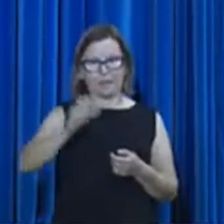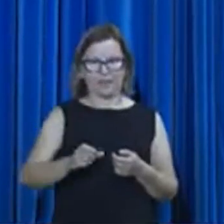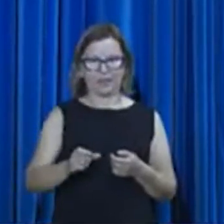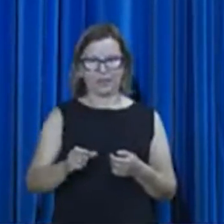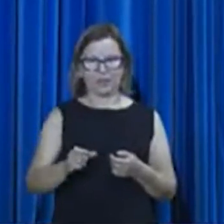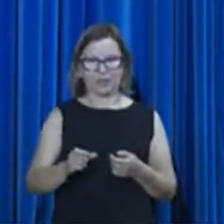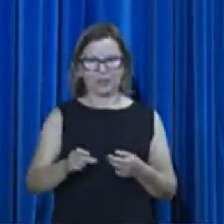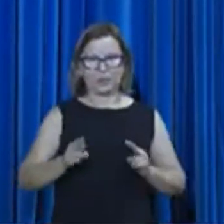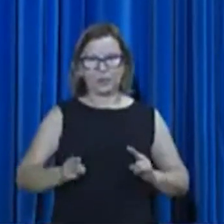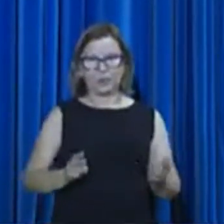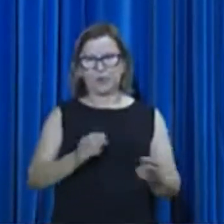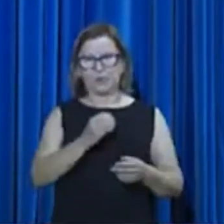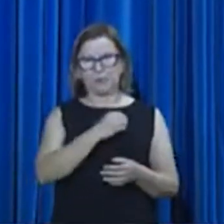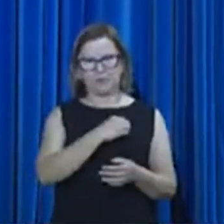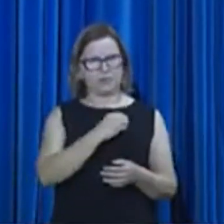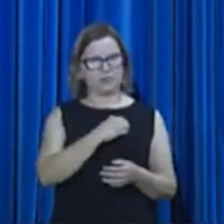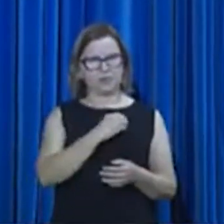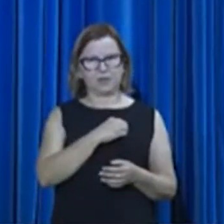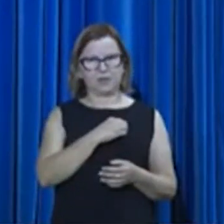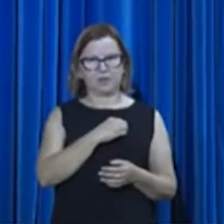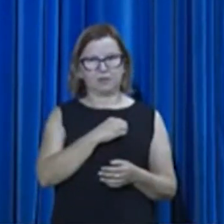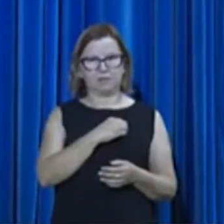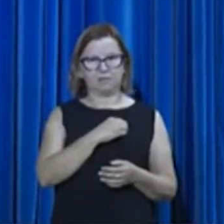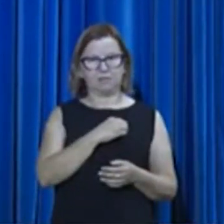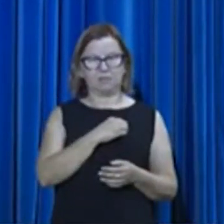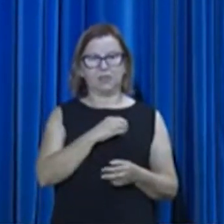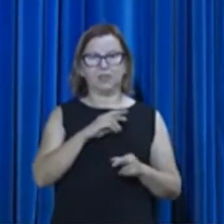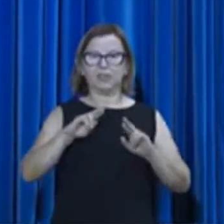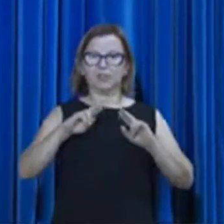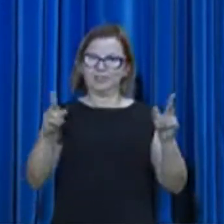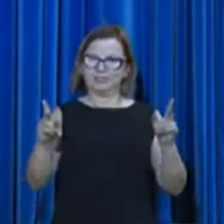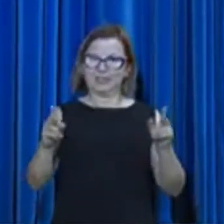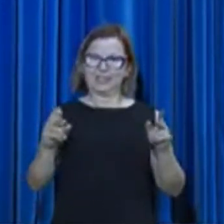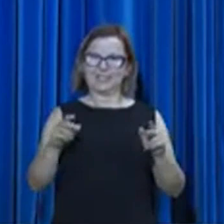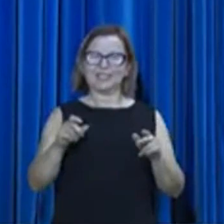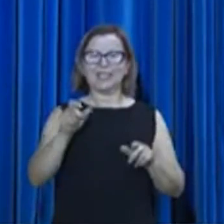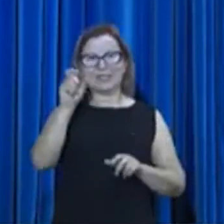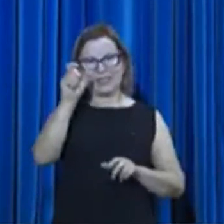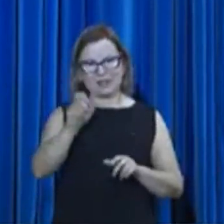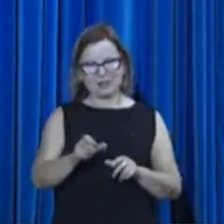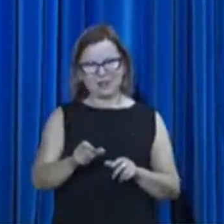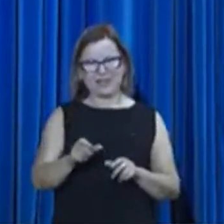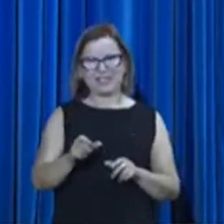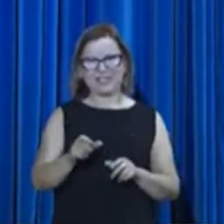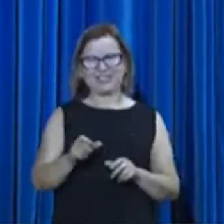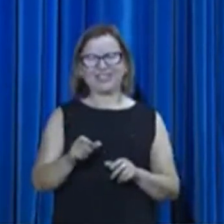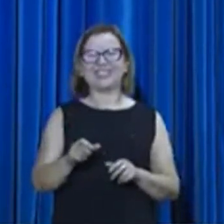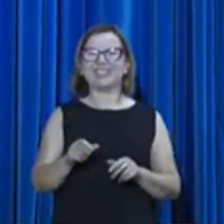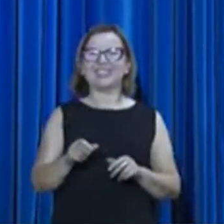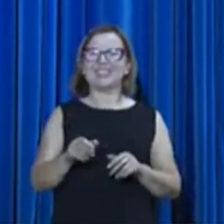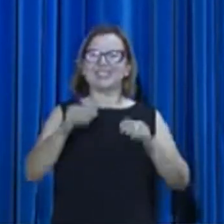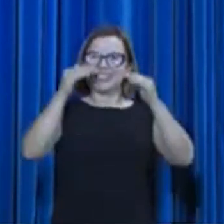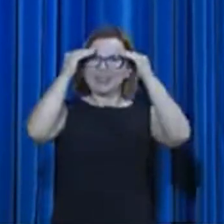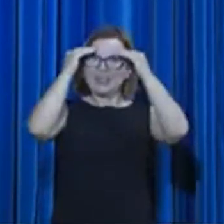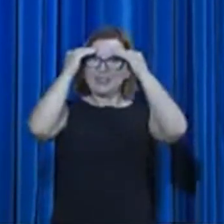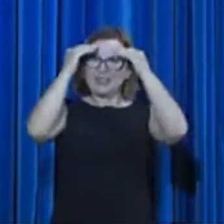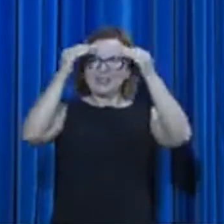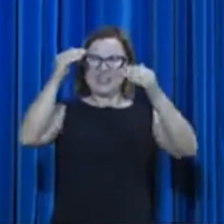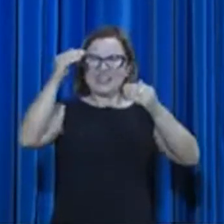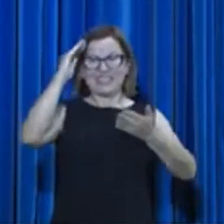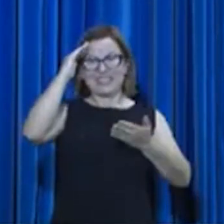e a condição de quem vive debaixo do senhorio do Senhor Jesus, com uma nova criatura, eu e você. Como